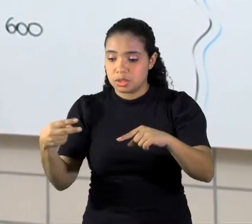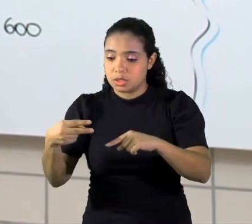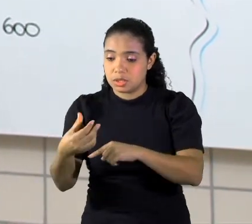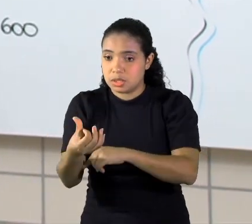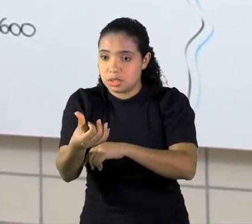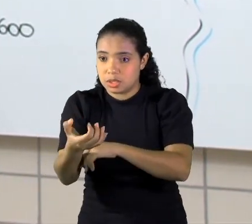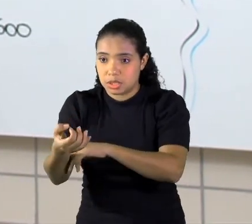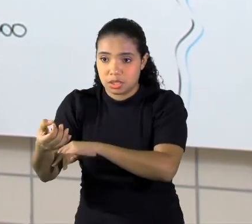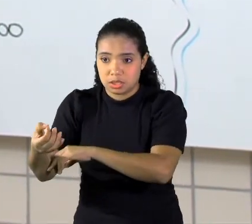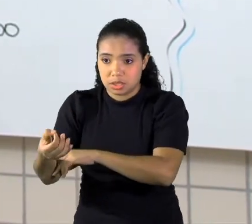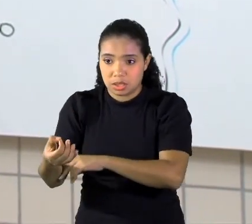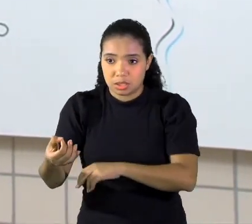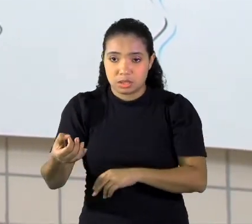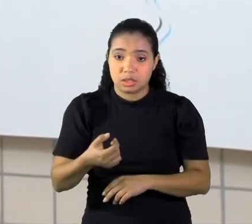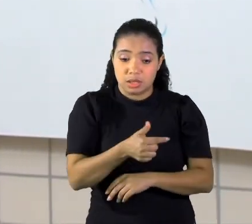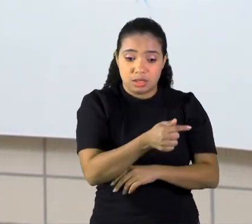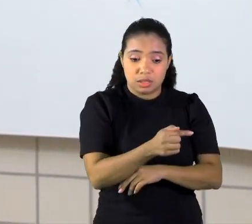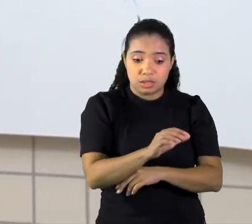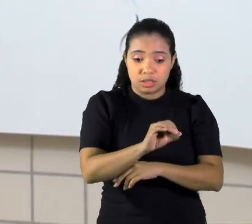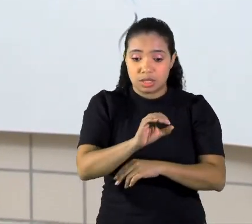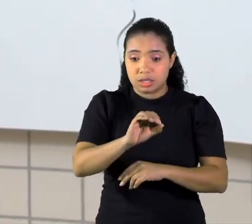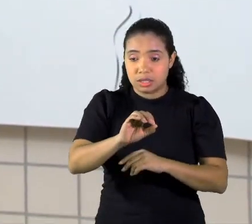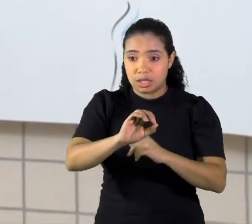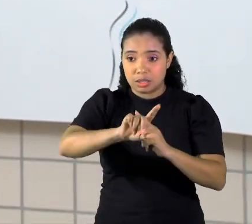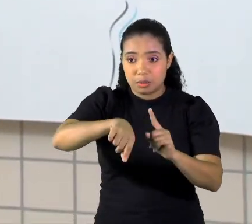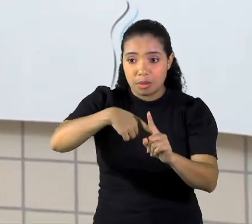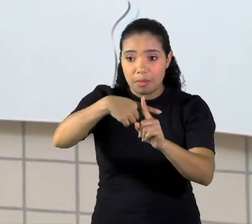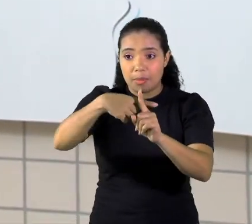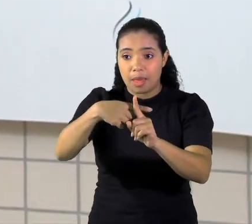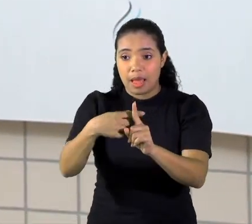700 mais 200 dá 900.